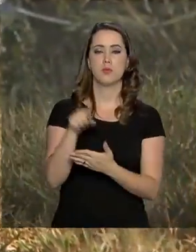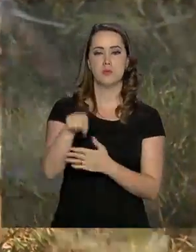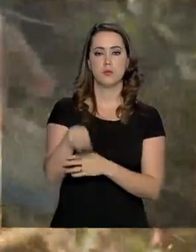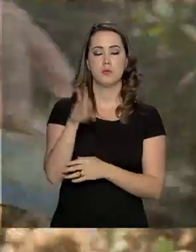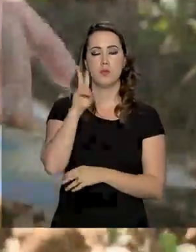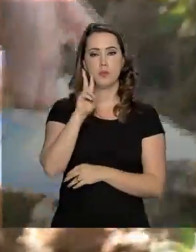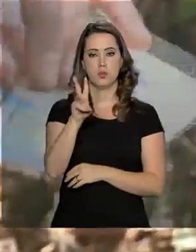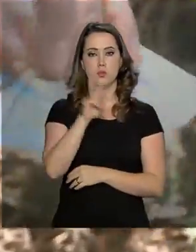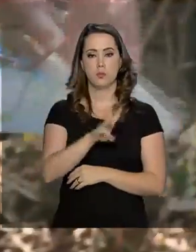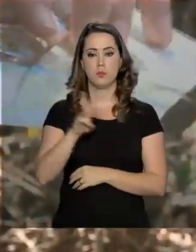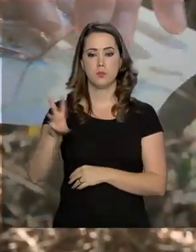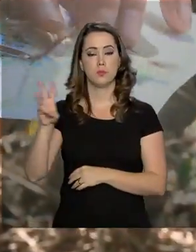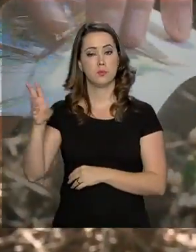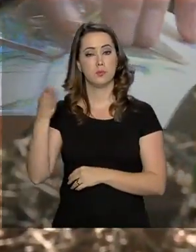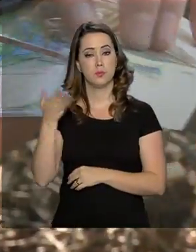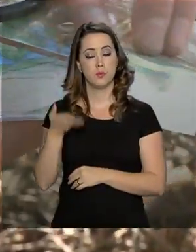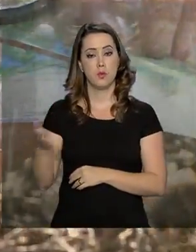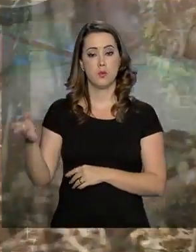em